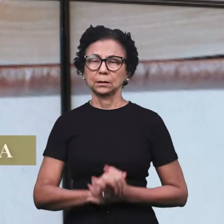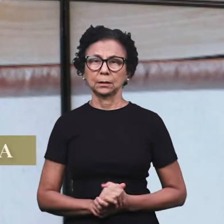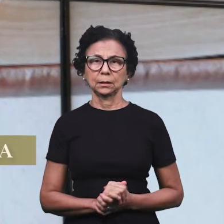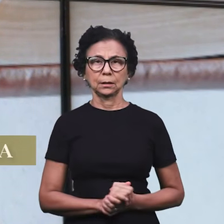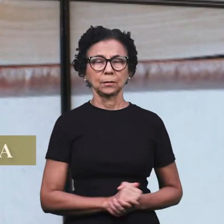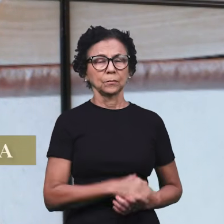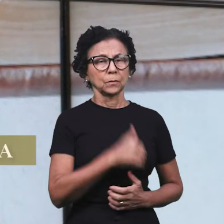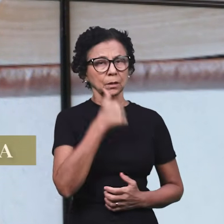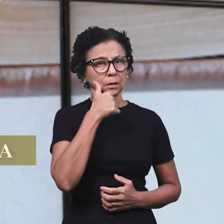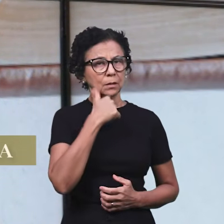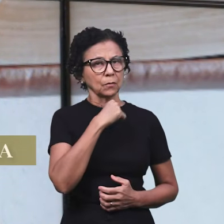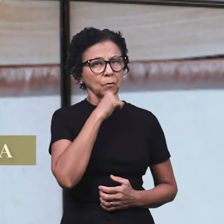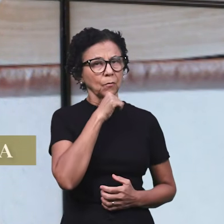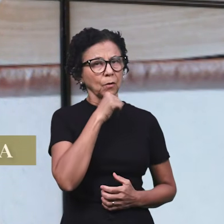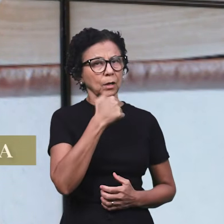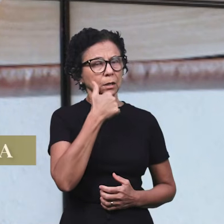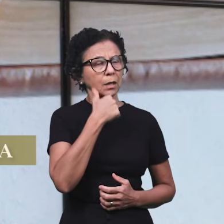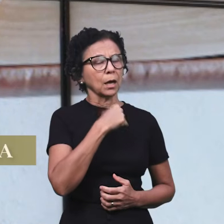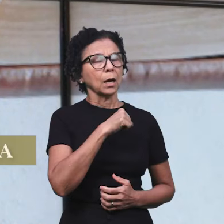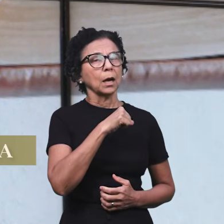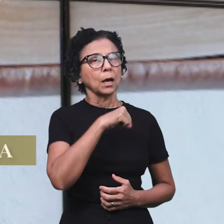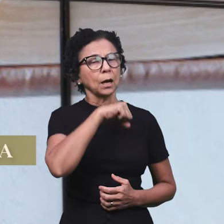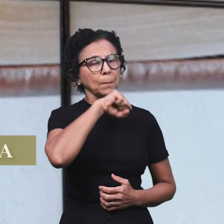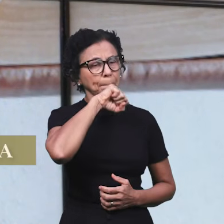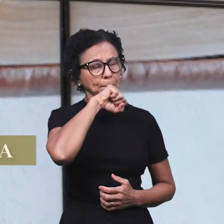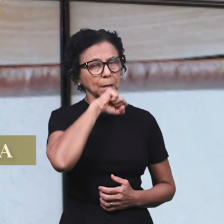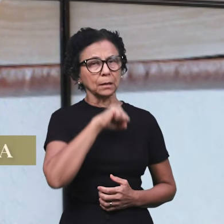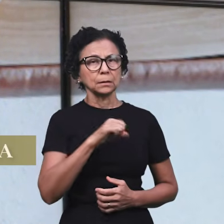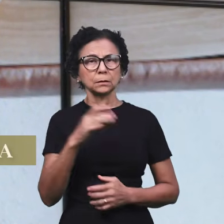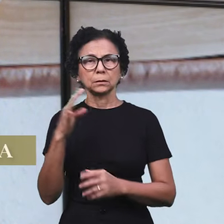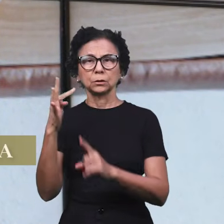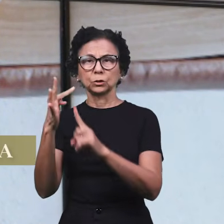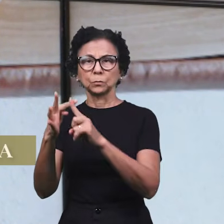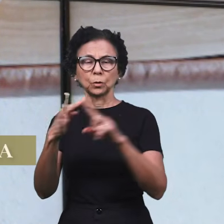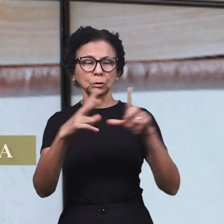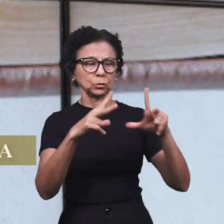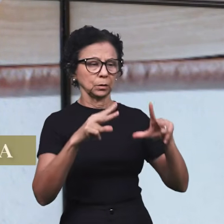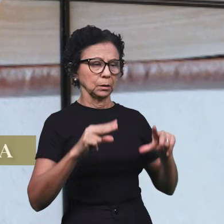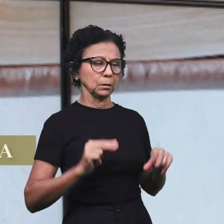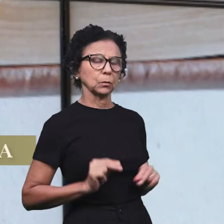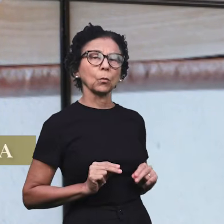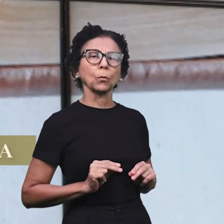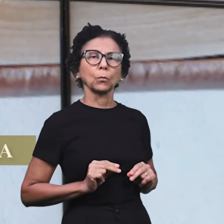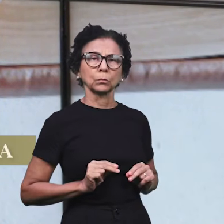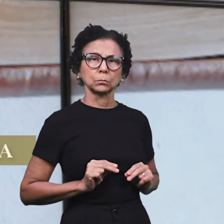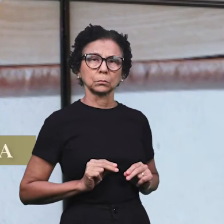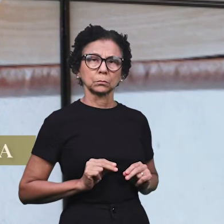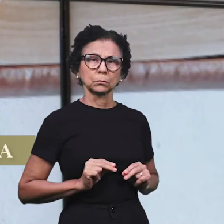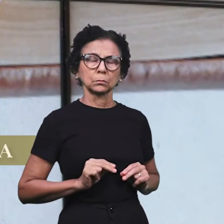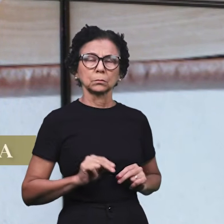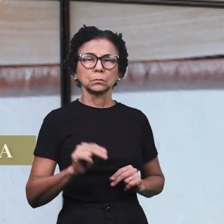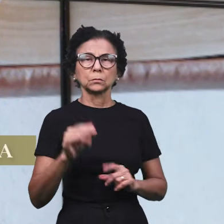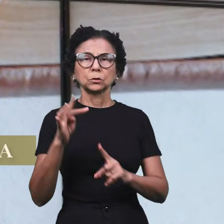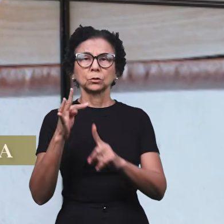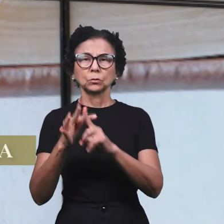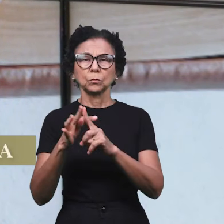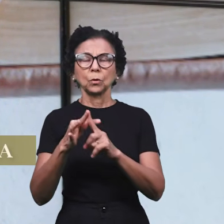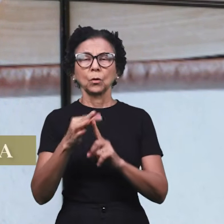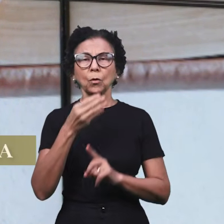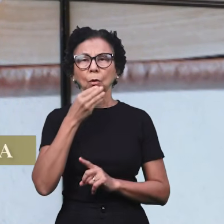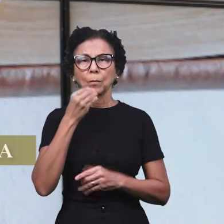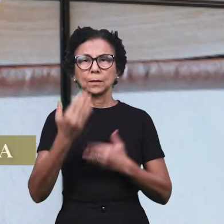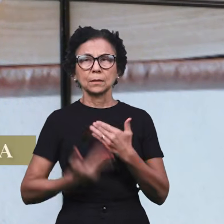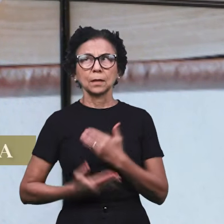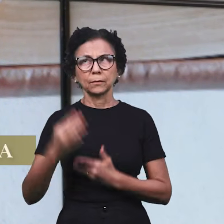casa espiritual. Agora, nossa casa espiritual, nós não transmitimos